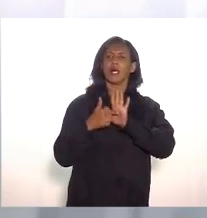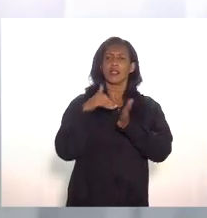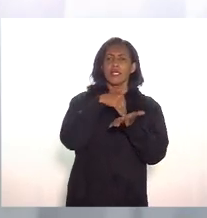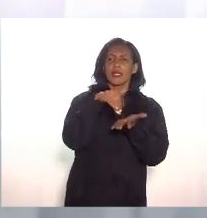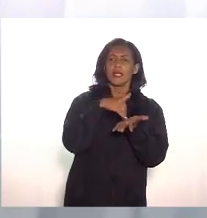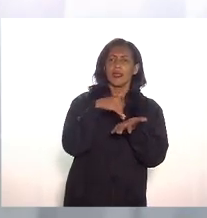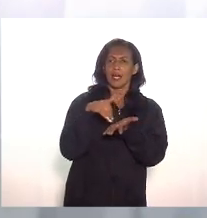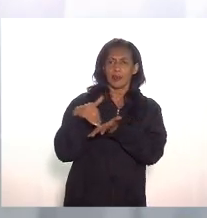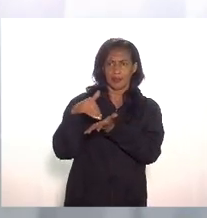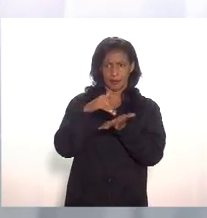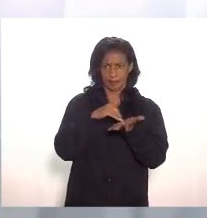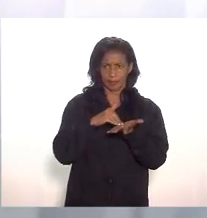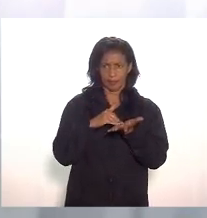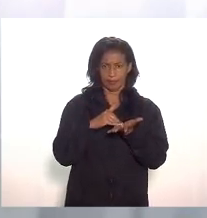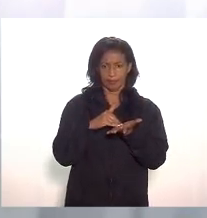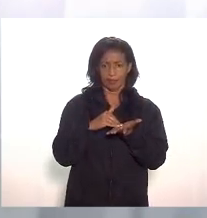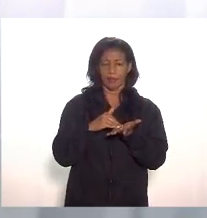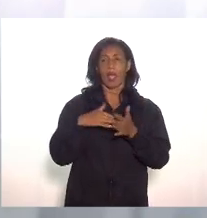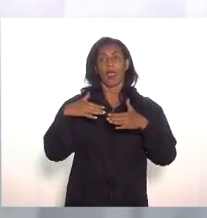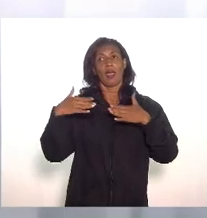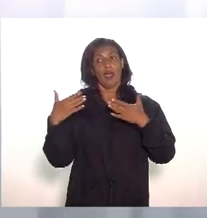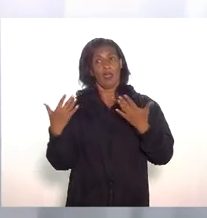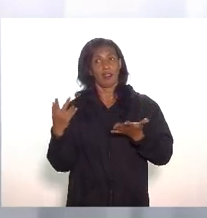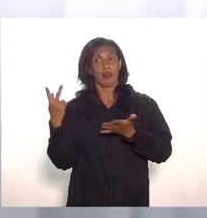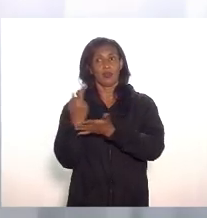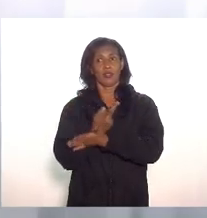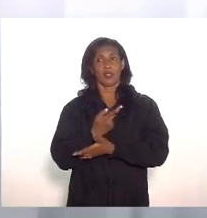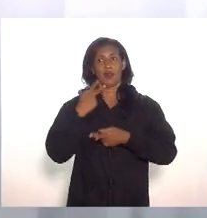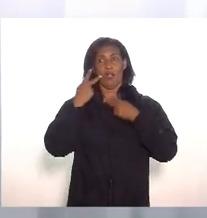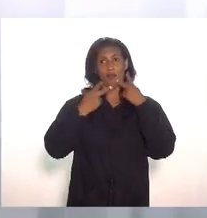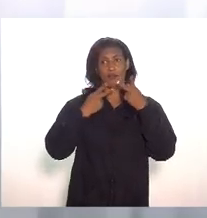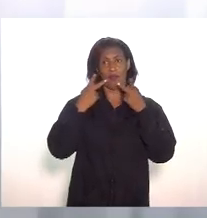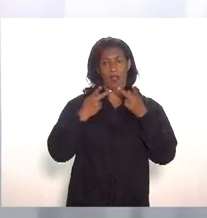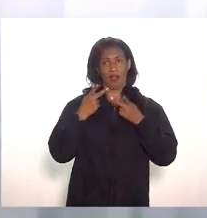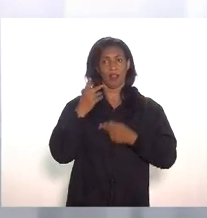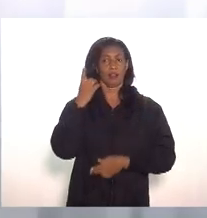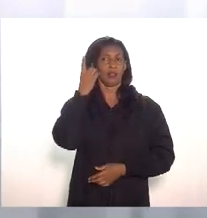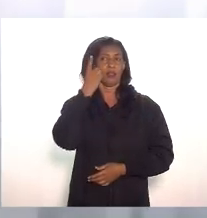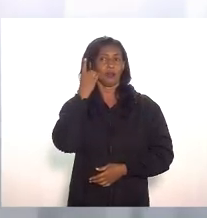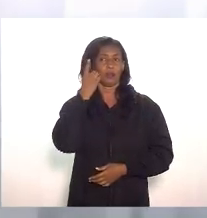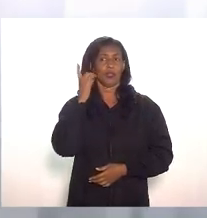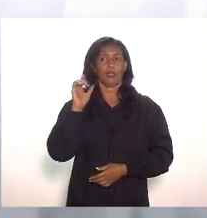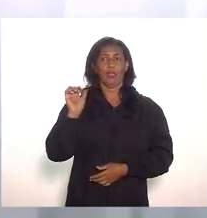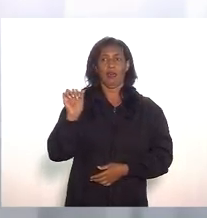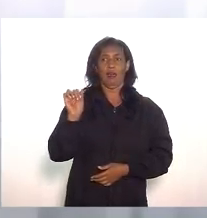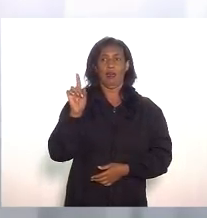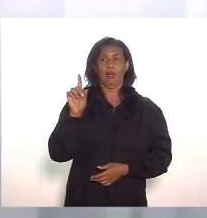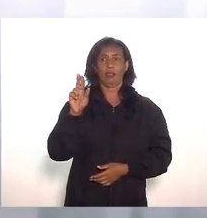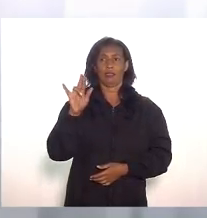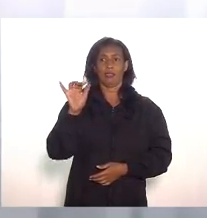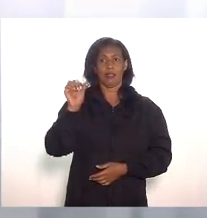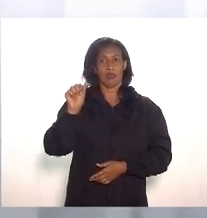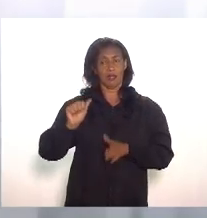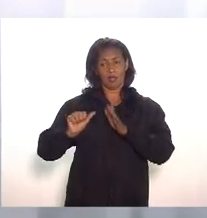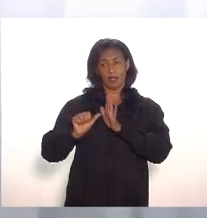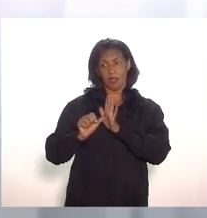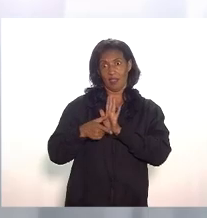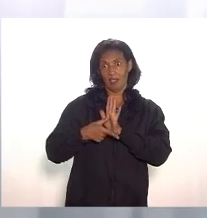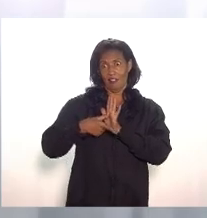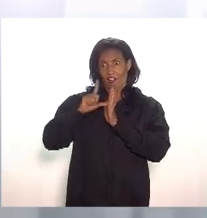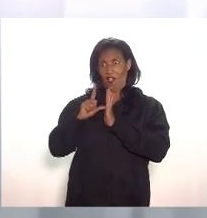aí veio a fala da deputada Adriana, informando que teve diante de, em primeira mão